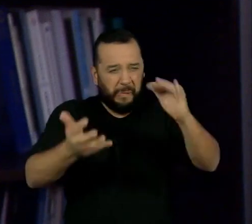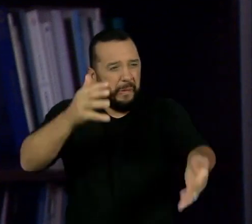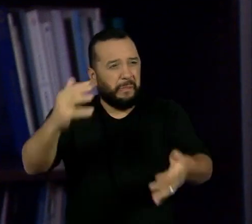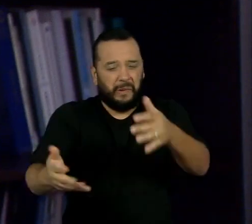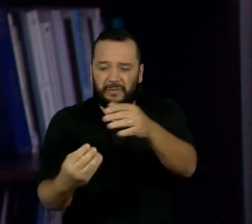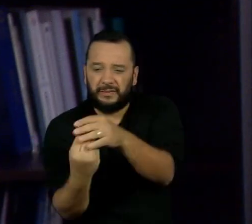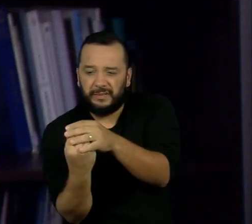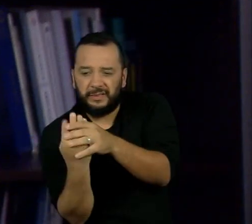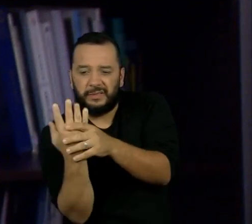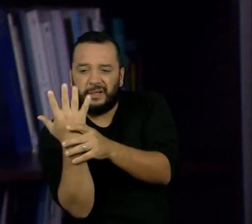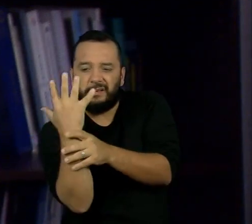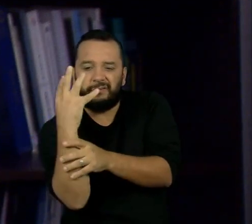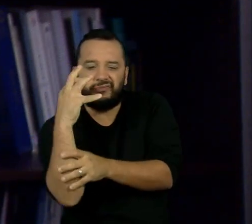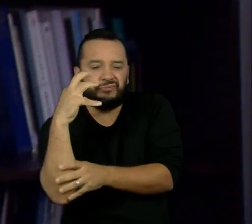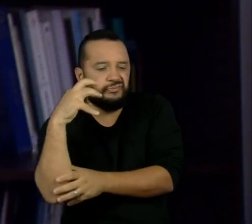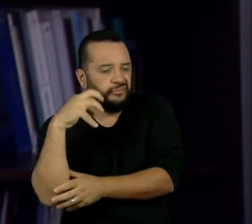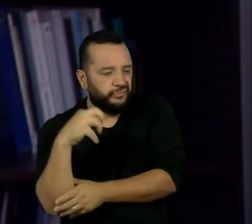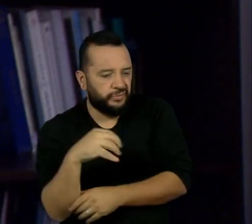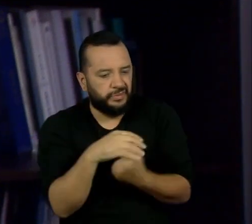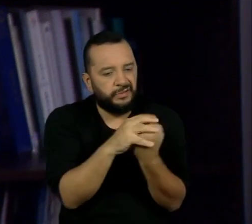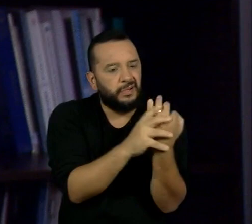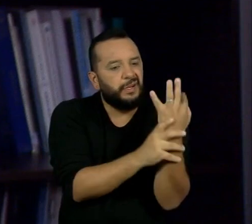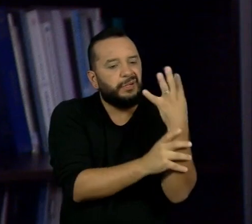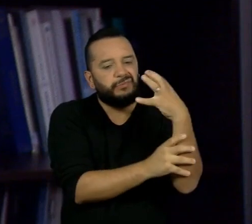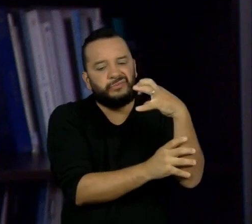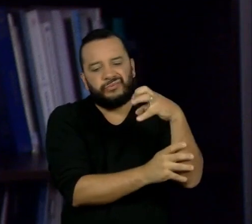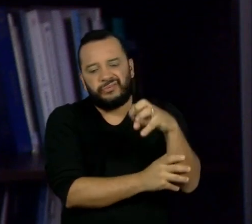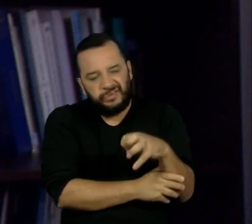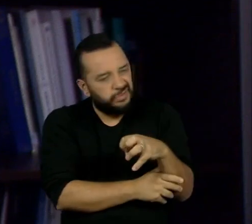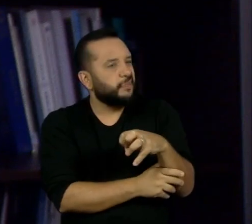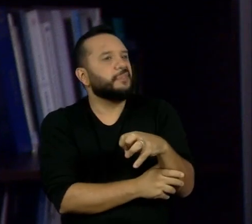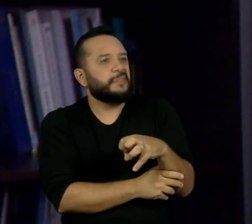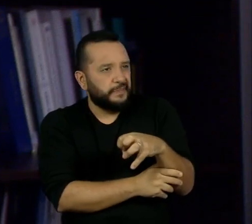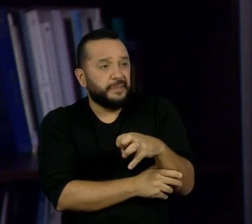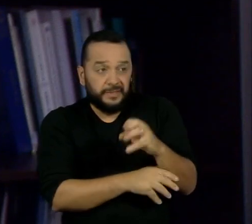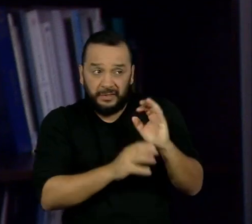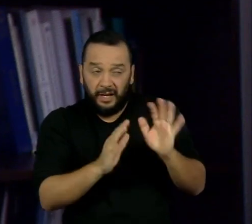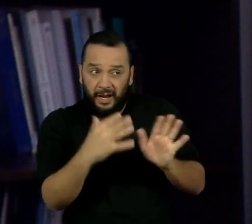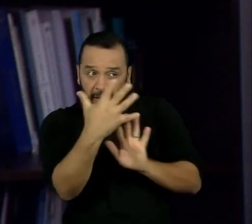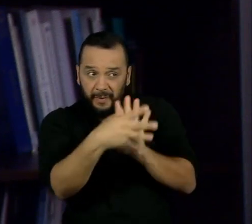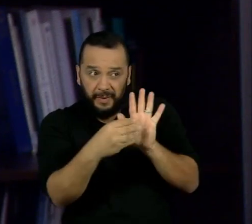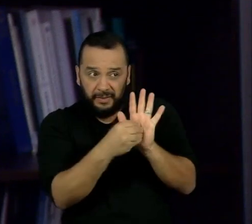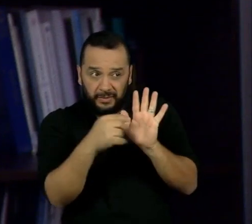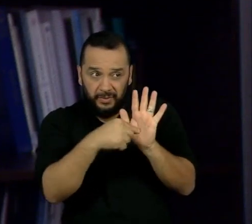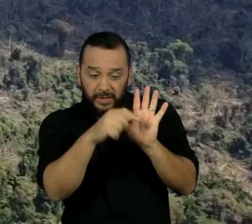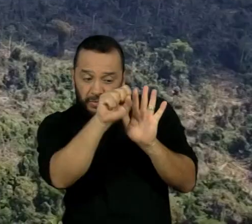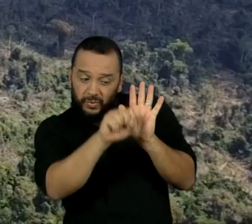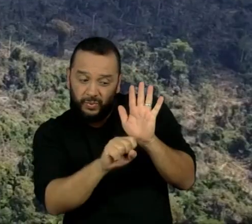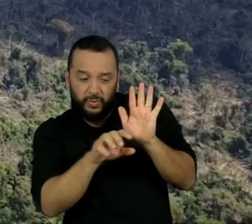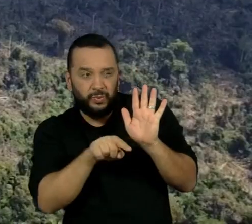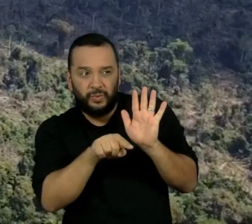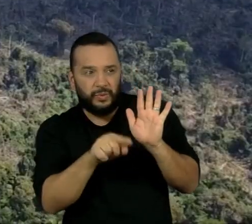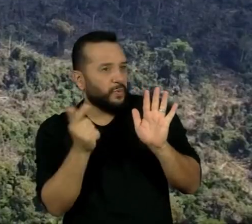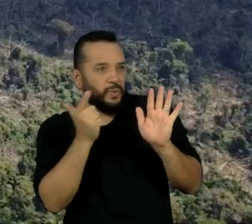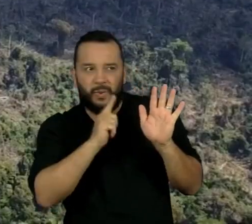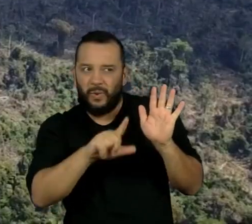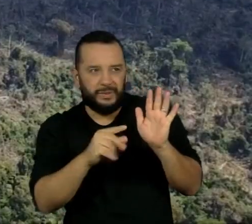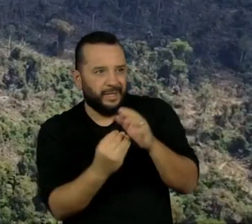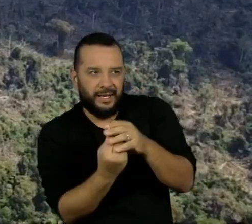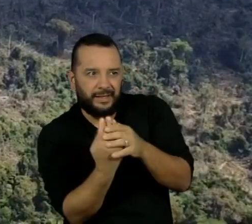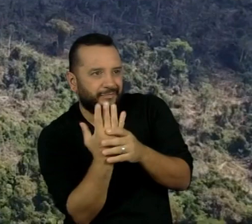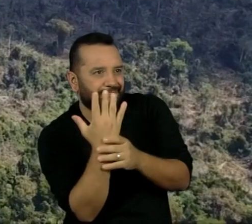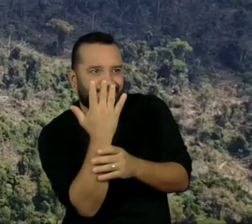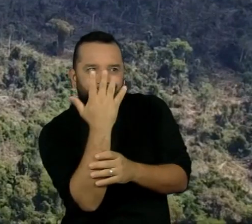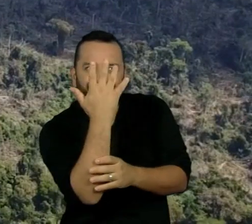cientistas que acreditam que partes do sul da Amazônia já passaram do ponto de não retorno. Você pega e